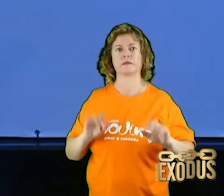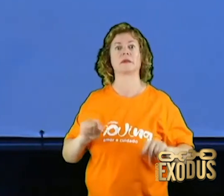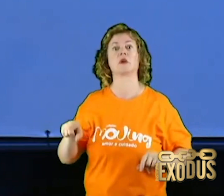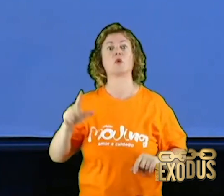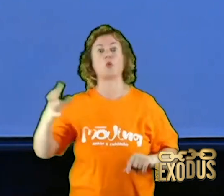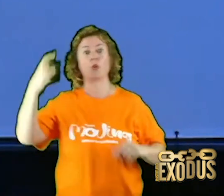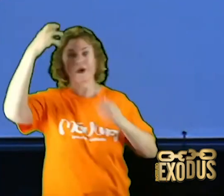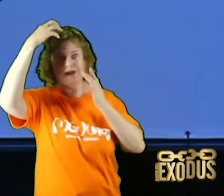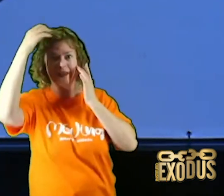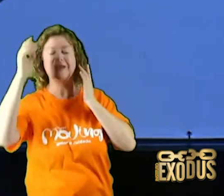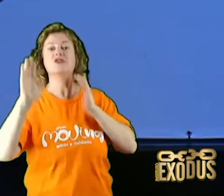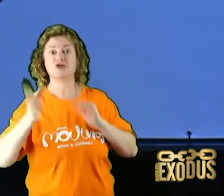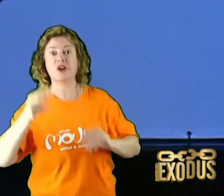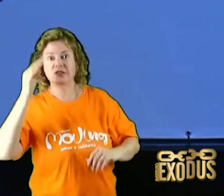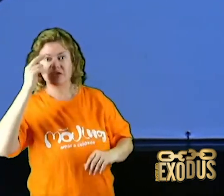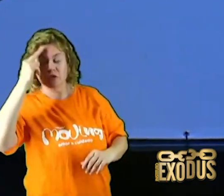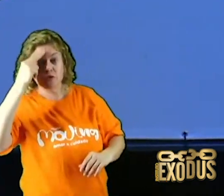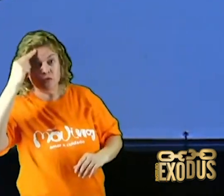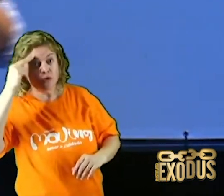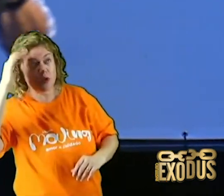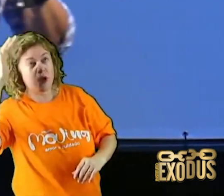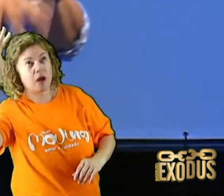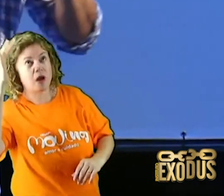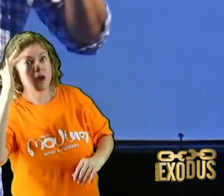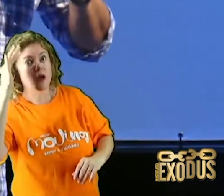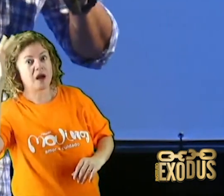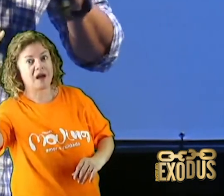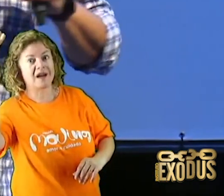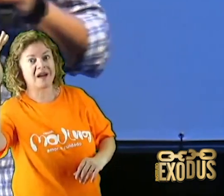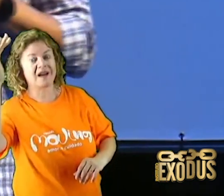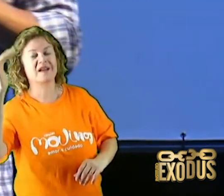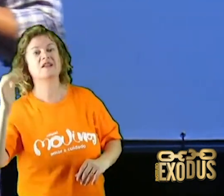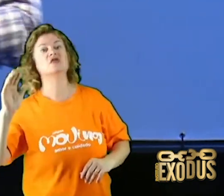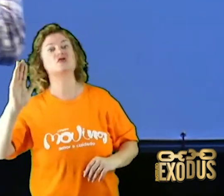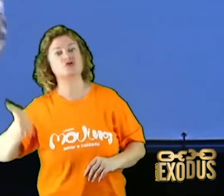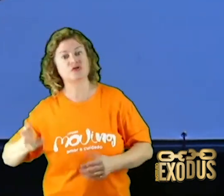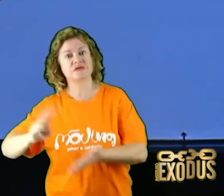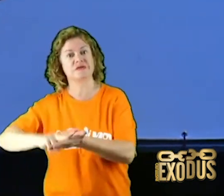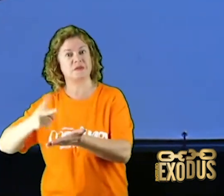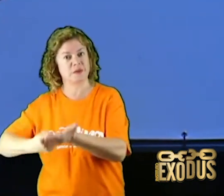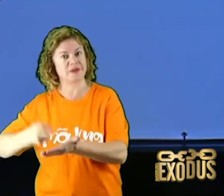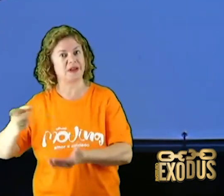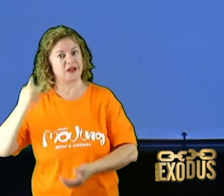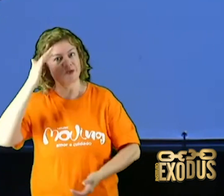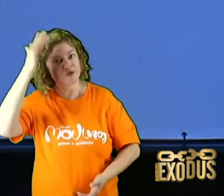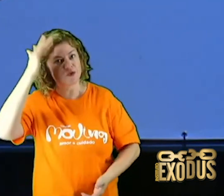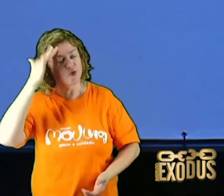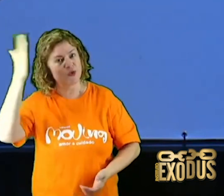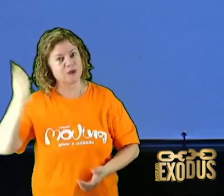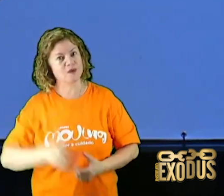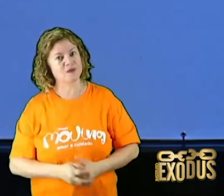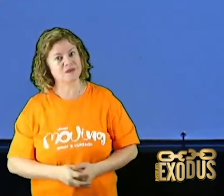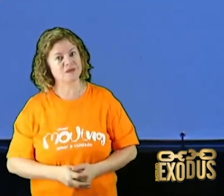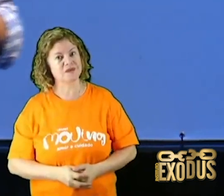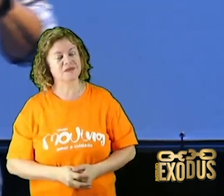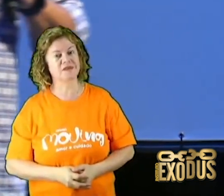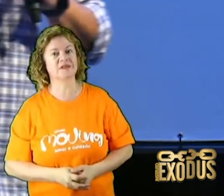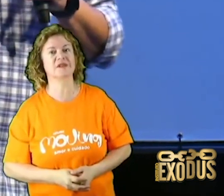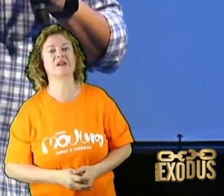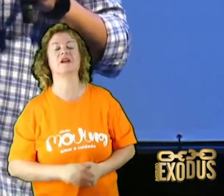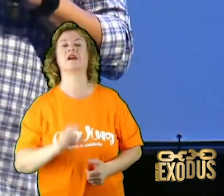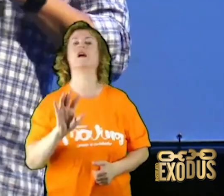sonho, e aí esse sonho foi interpretado. Apareceu lá um